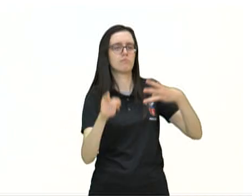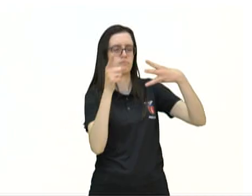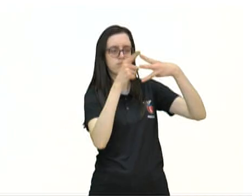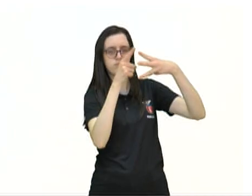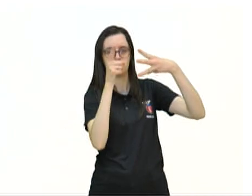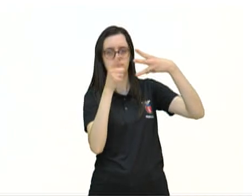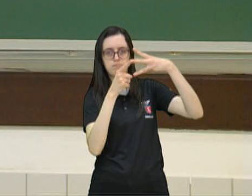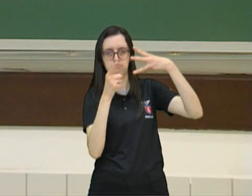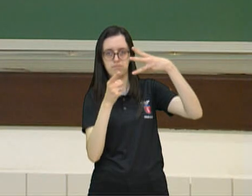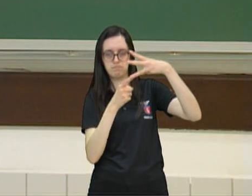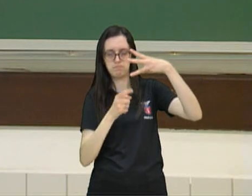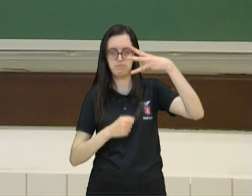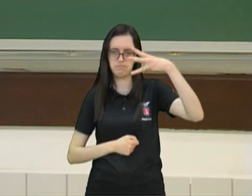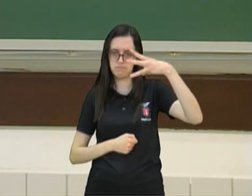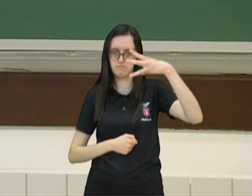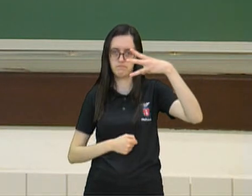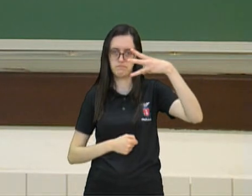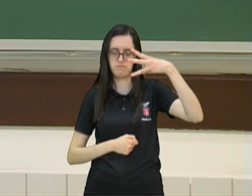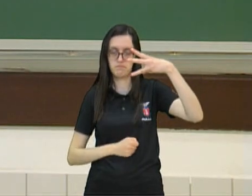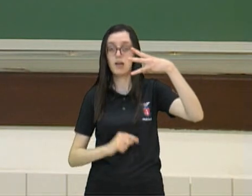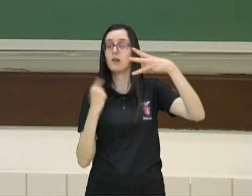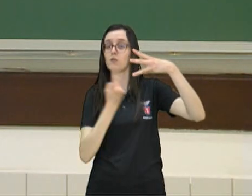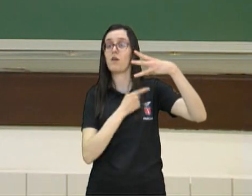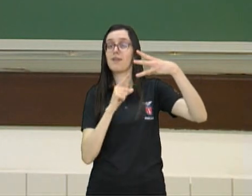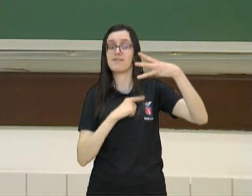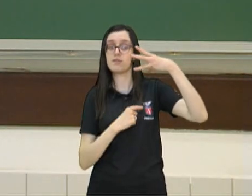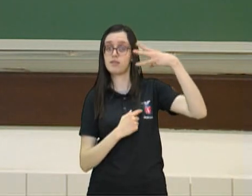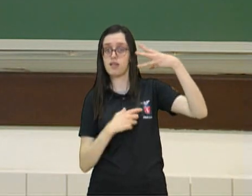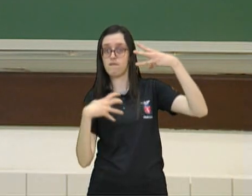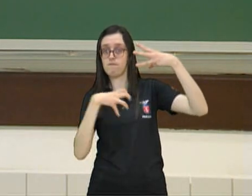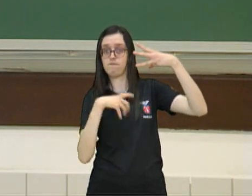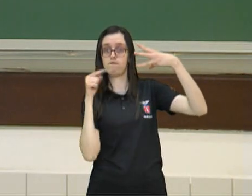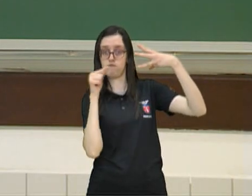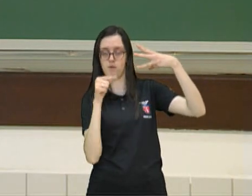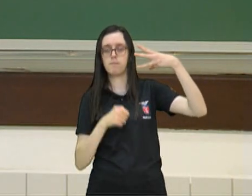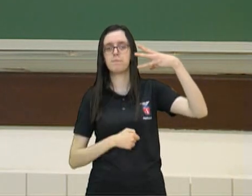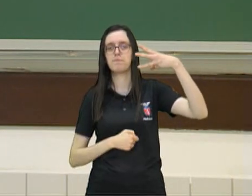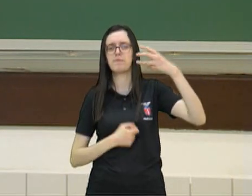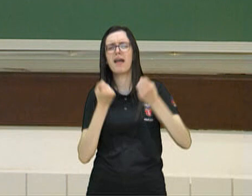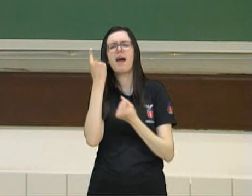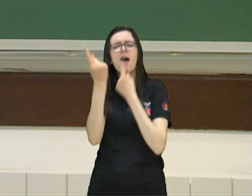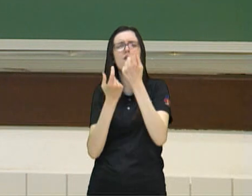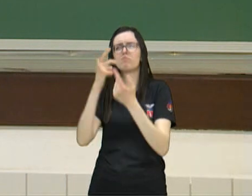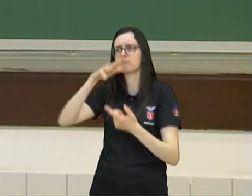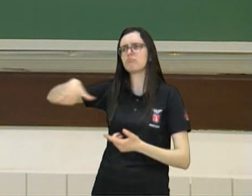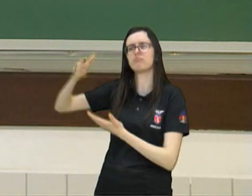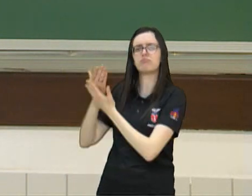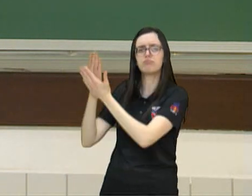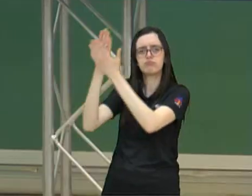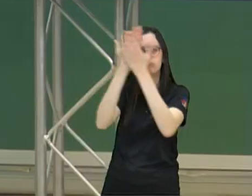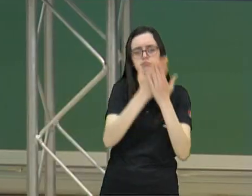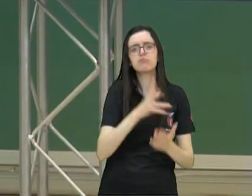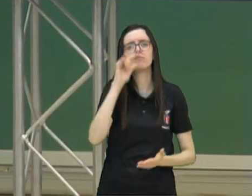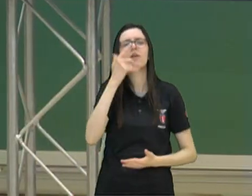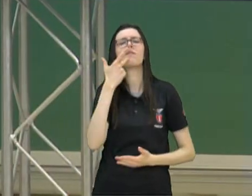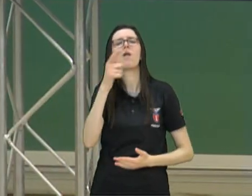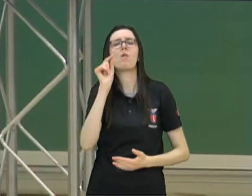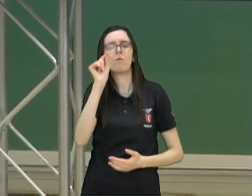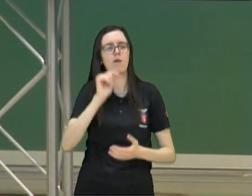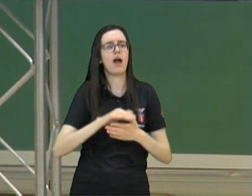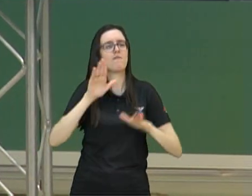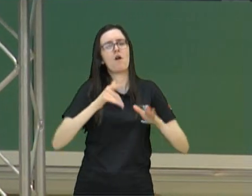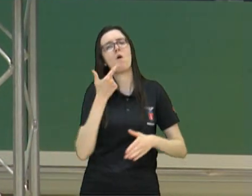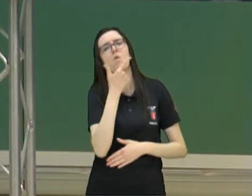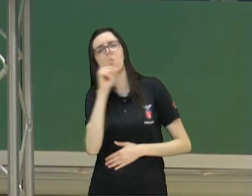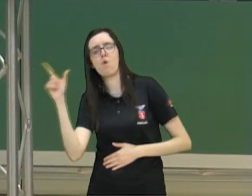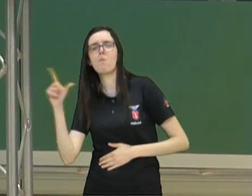subjuntivo e imperativo. Nós temos esses 3 modos verbais. Alguns estudiosos, eles vão considerar outros,